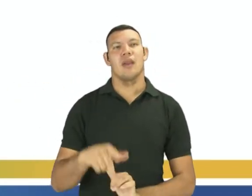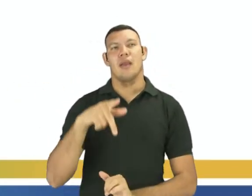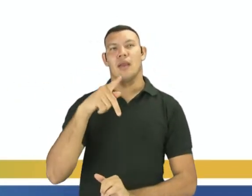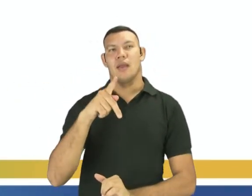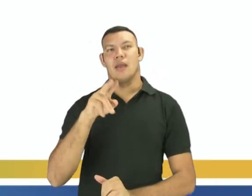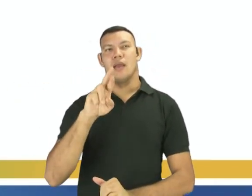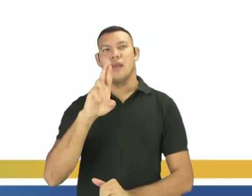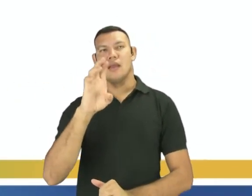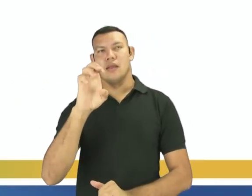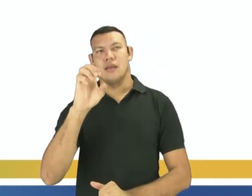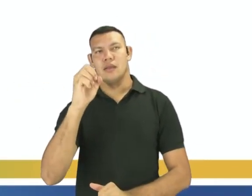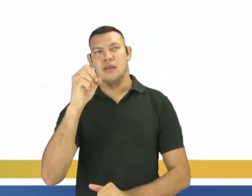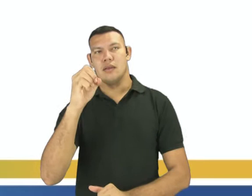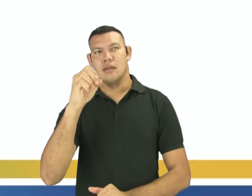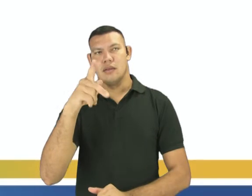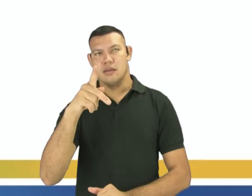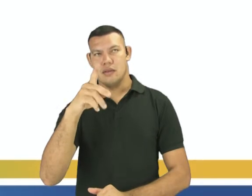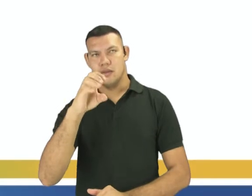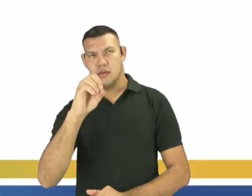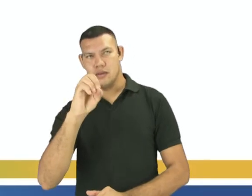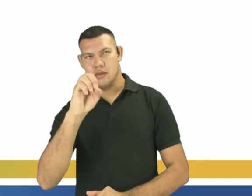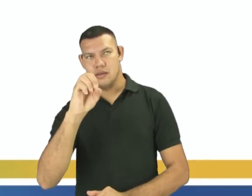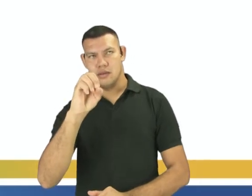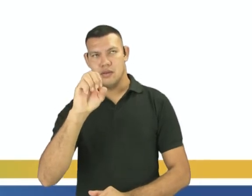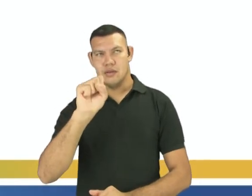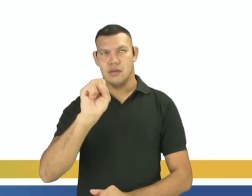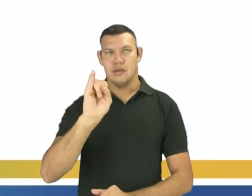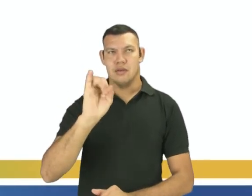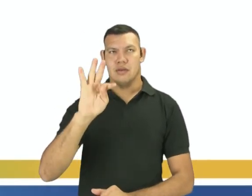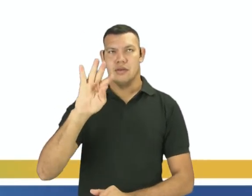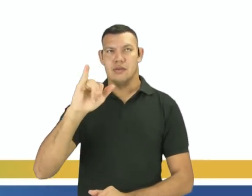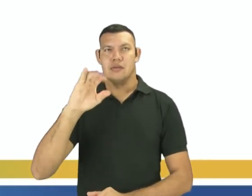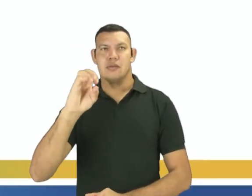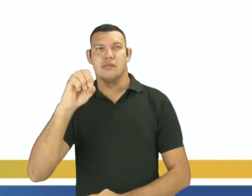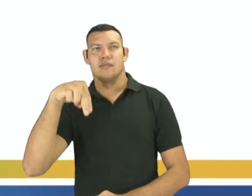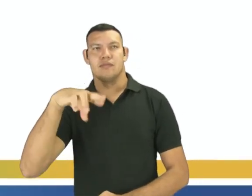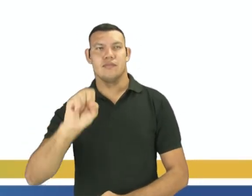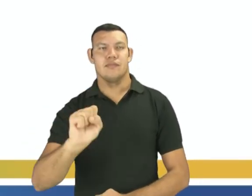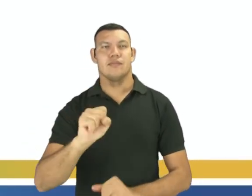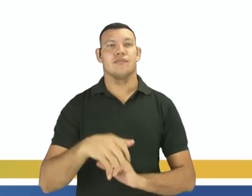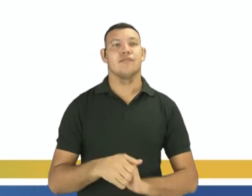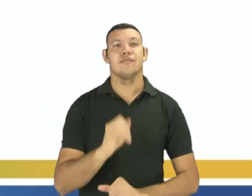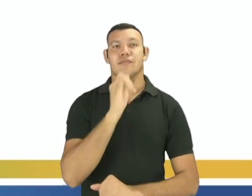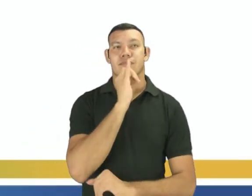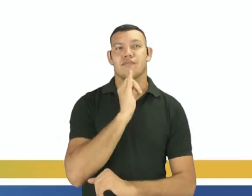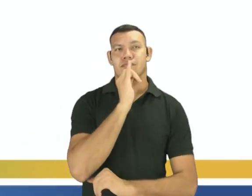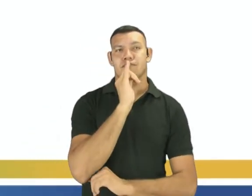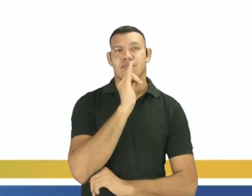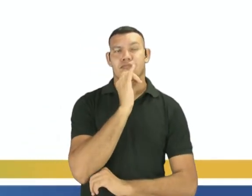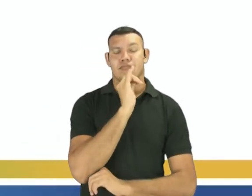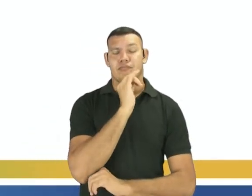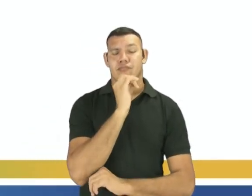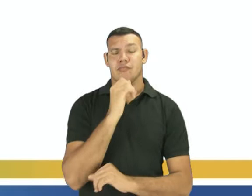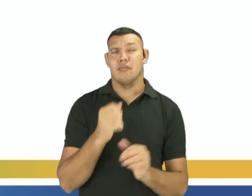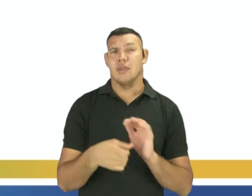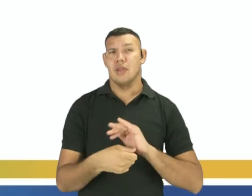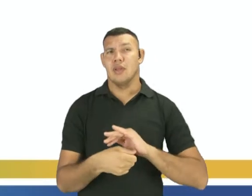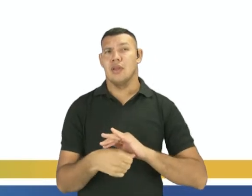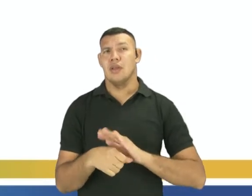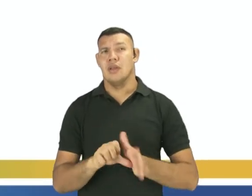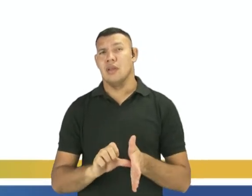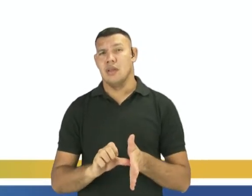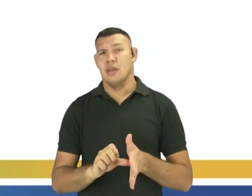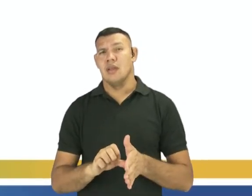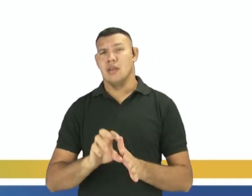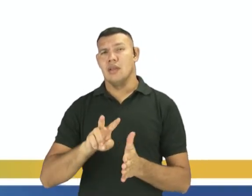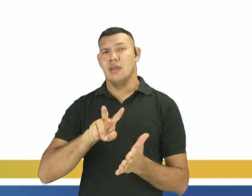brushed her teeth. Antes de deitar, ela escovou os dentes. Na verdade,